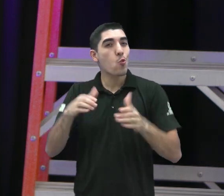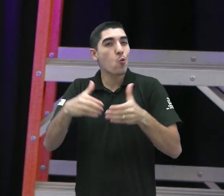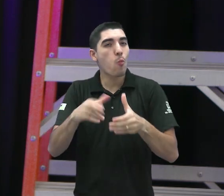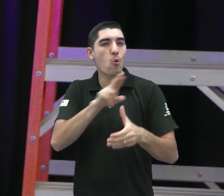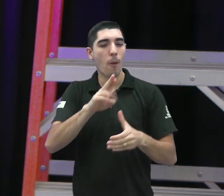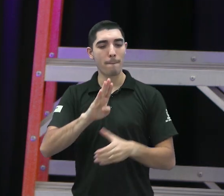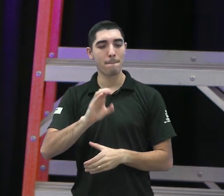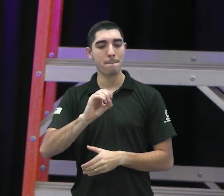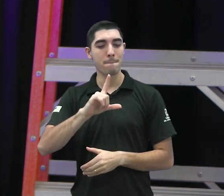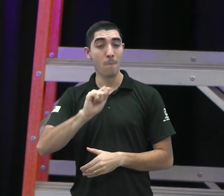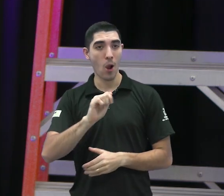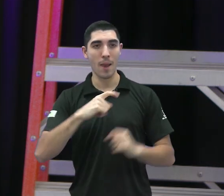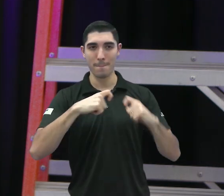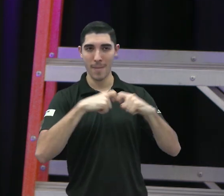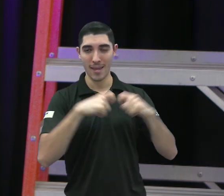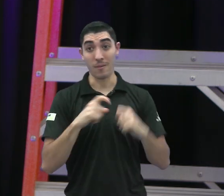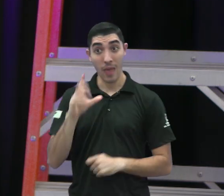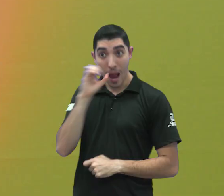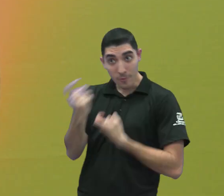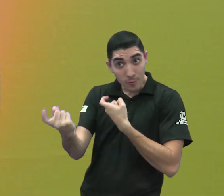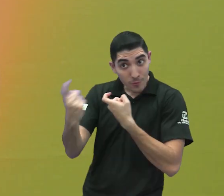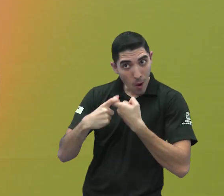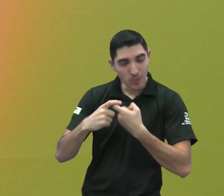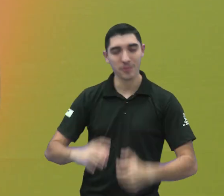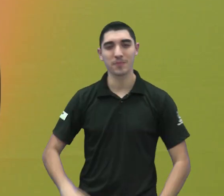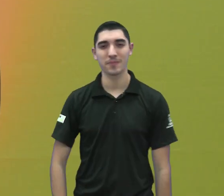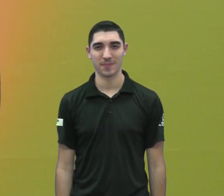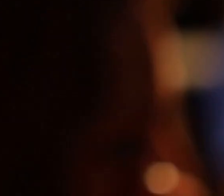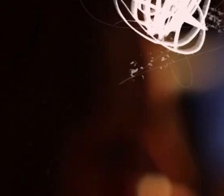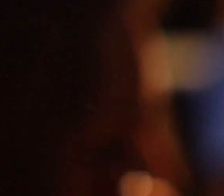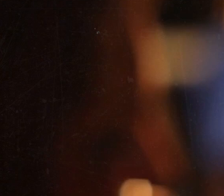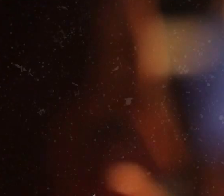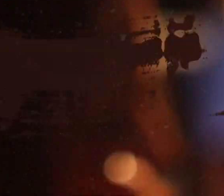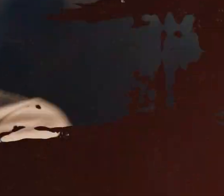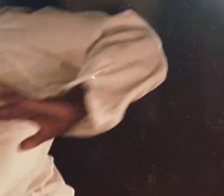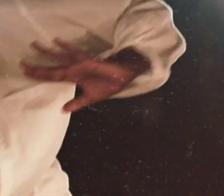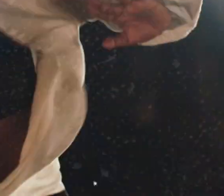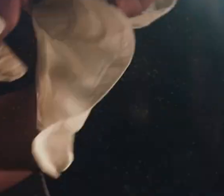celebrar a Companhia Cultural Bola de Meia. A gente volta já já.